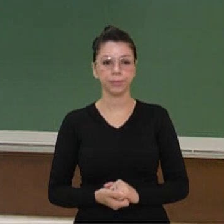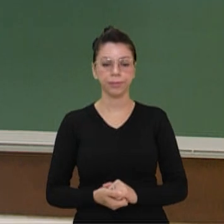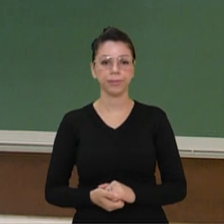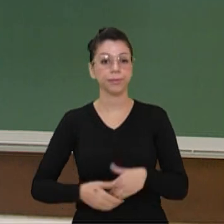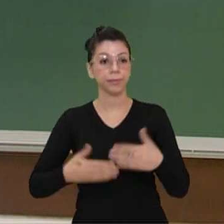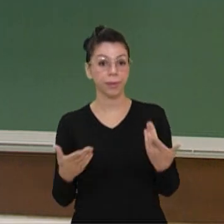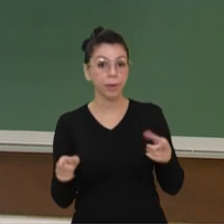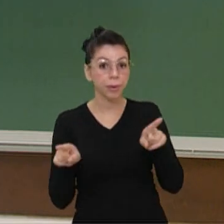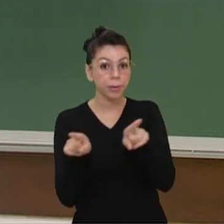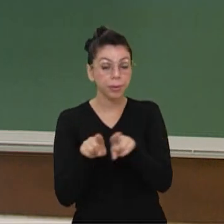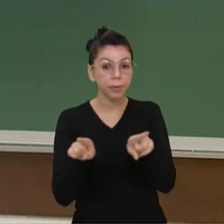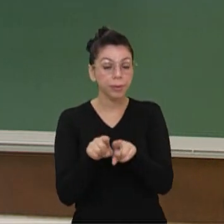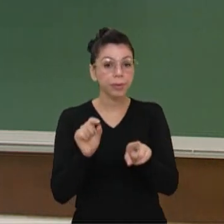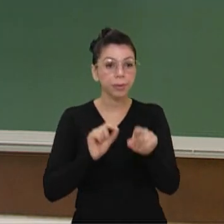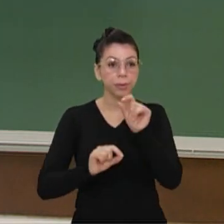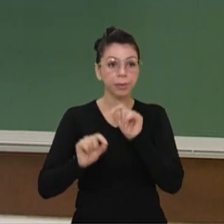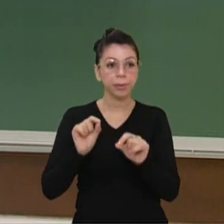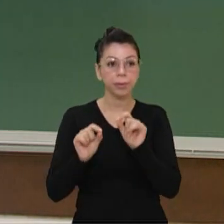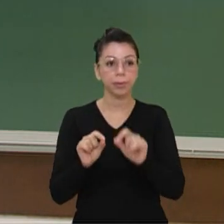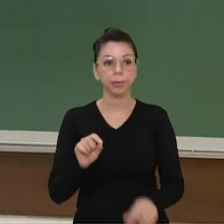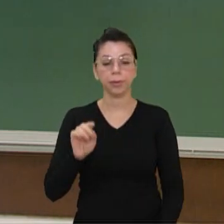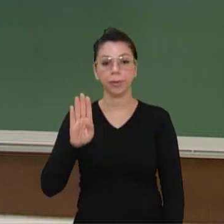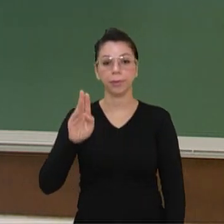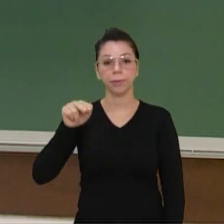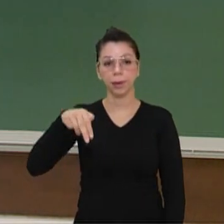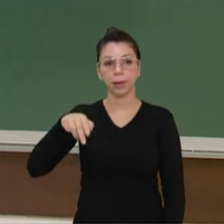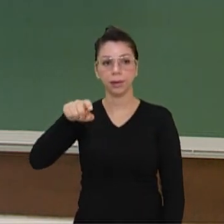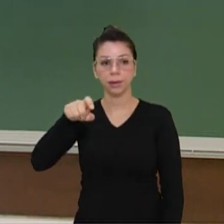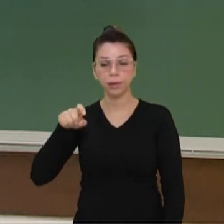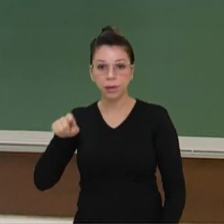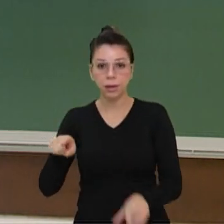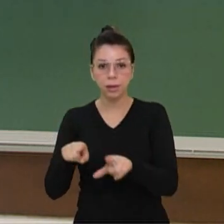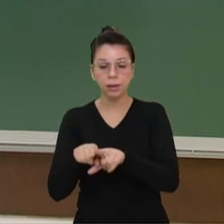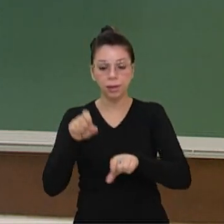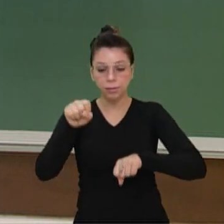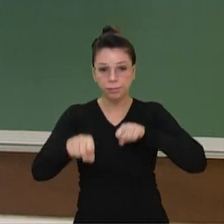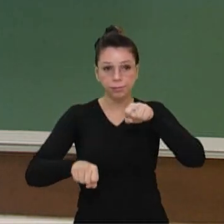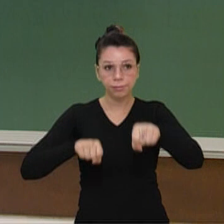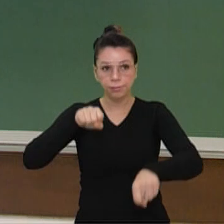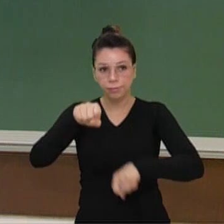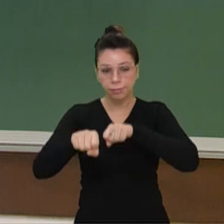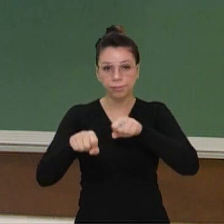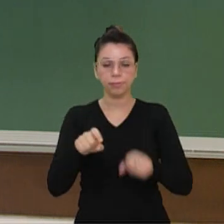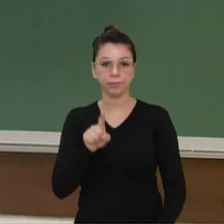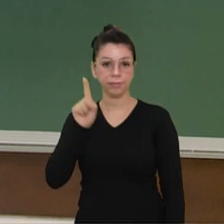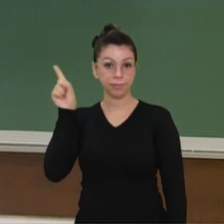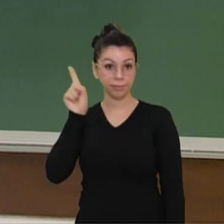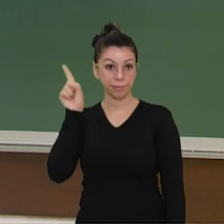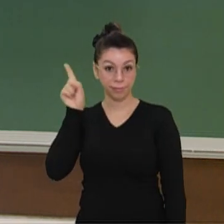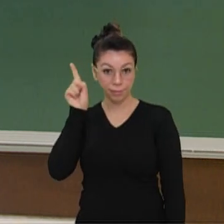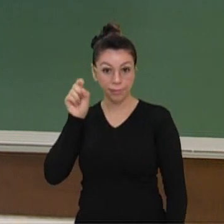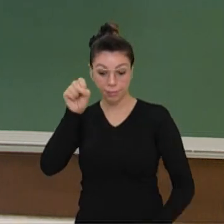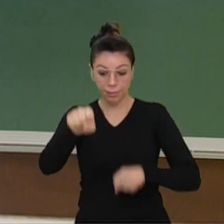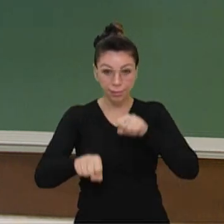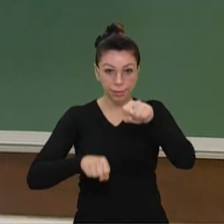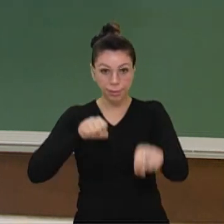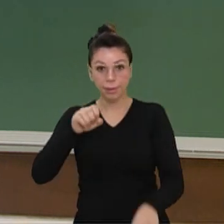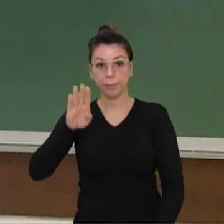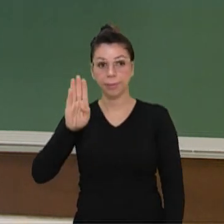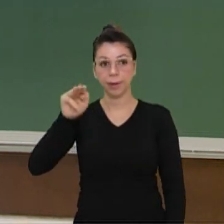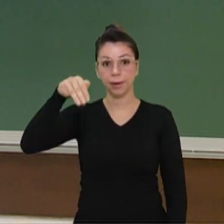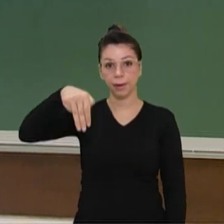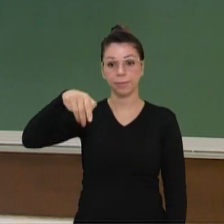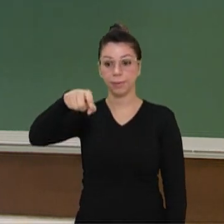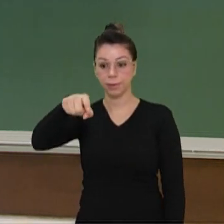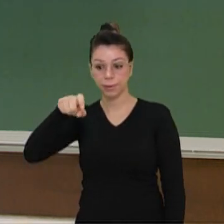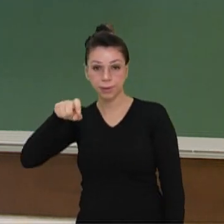Vamos falar agora sobre o BMX e o mountain bike. Essa aqui é a bicicleta, ou a